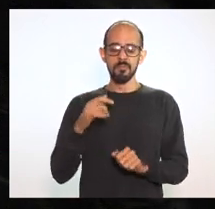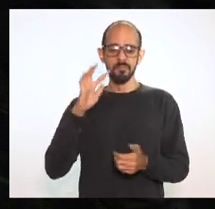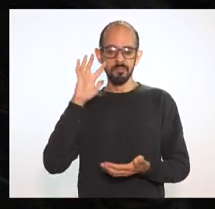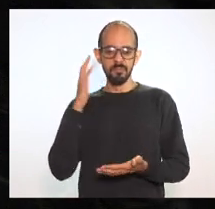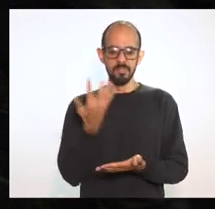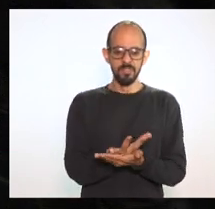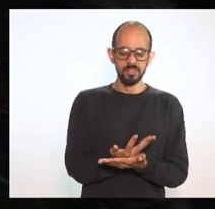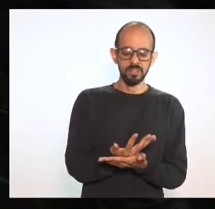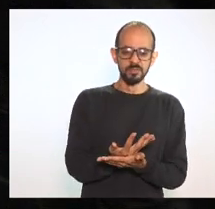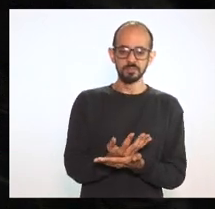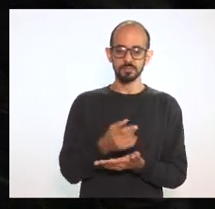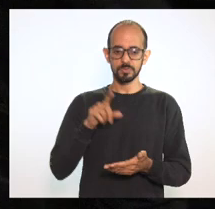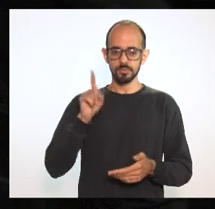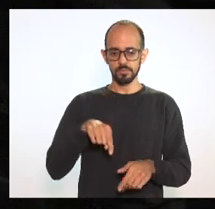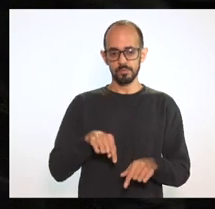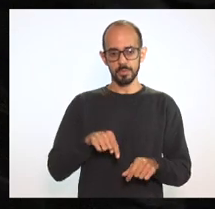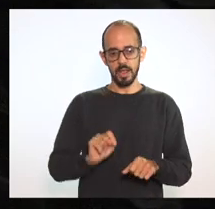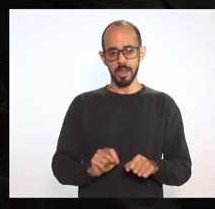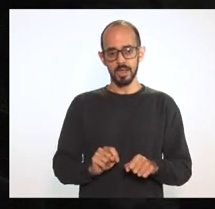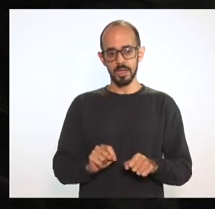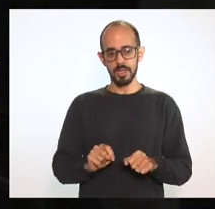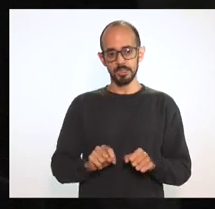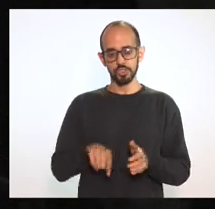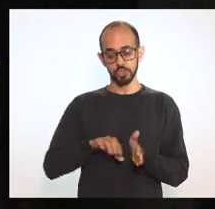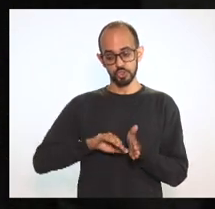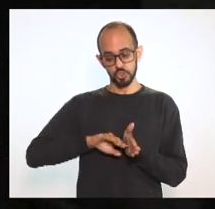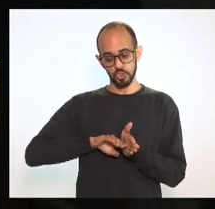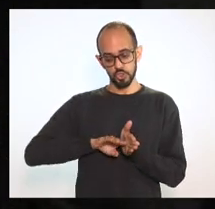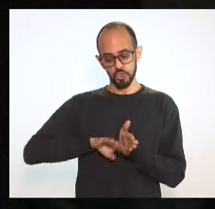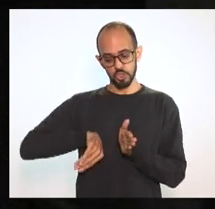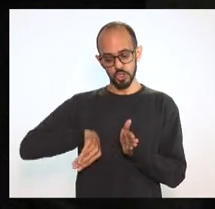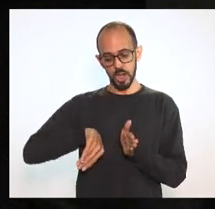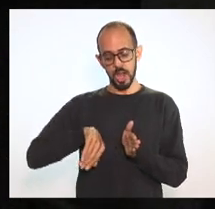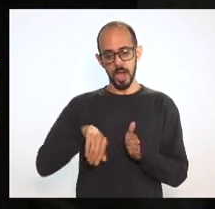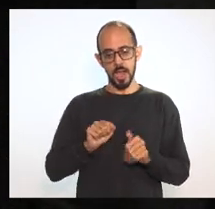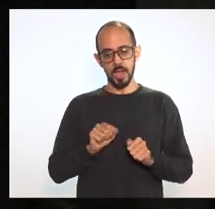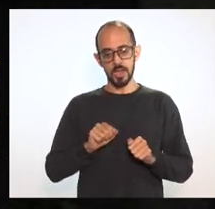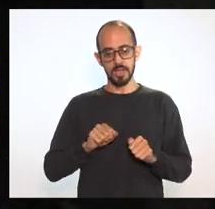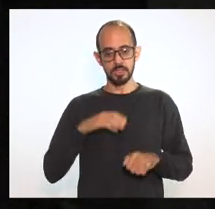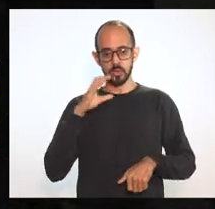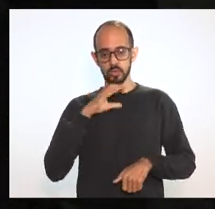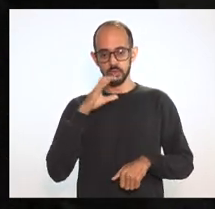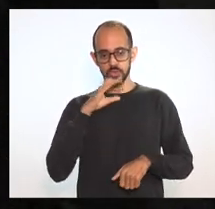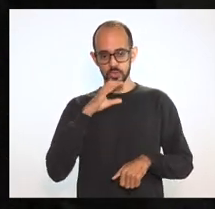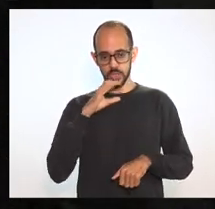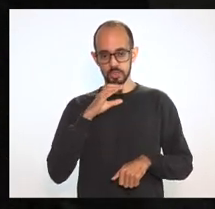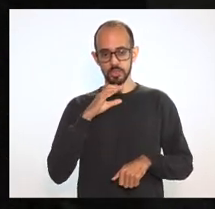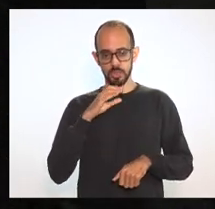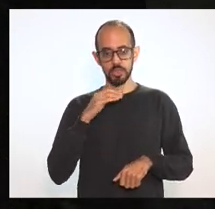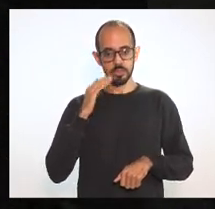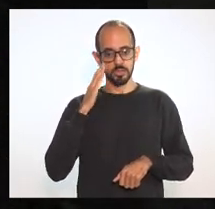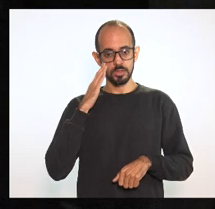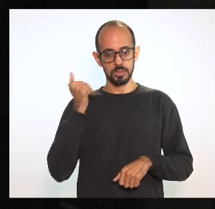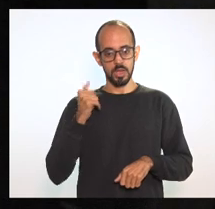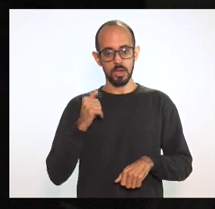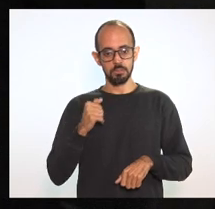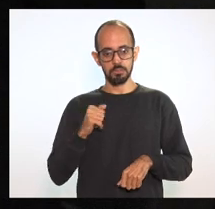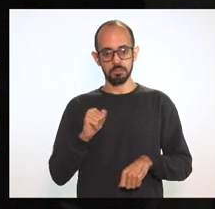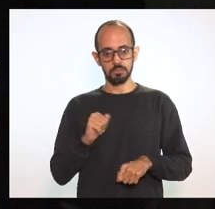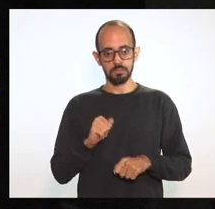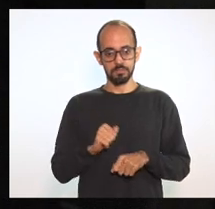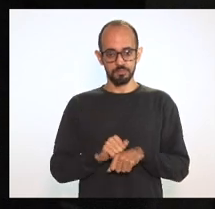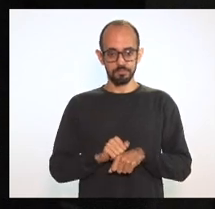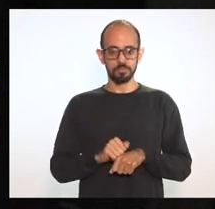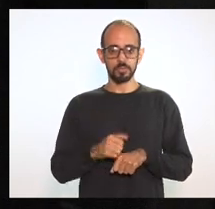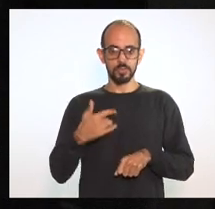seja pela baixa em diligência para a oitiva do secretário de Educação e da oitiva da Secretaria de